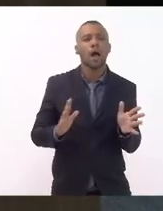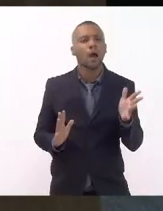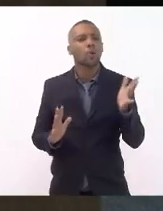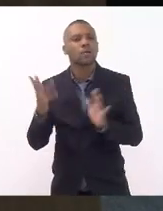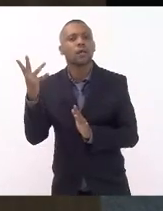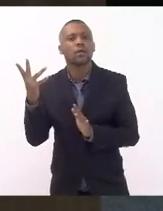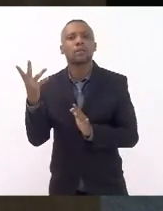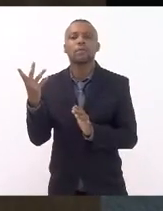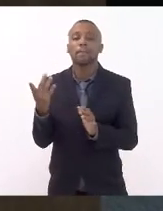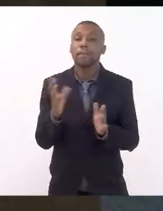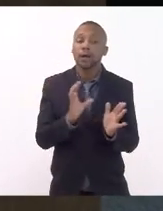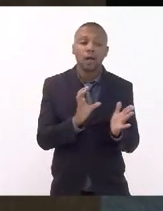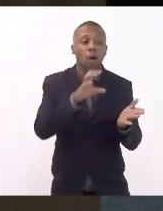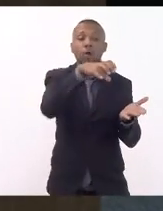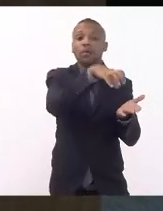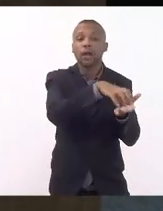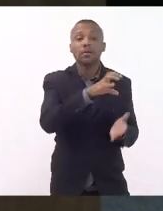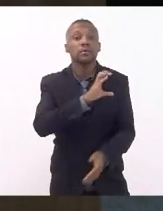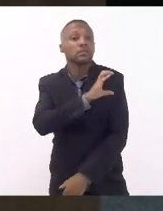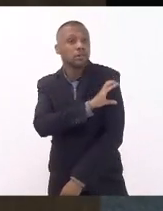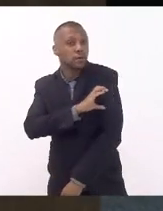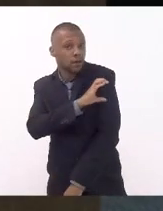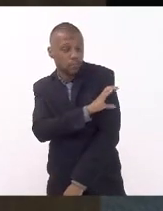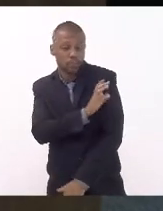a unidade de Campos feminina,